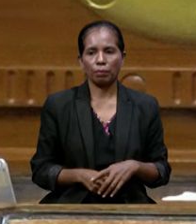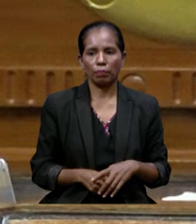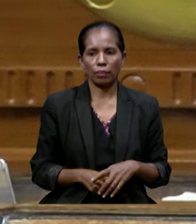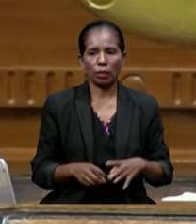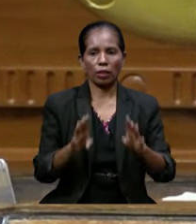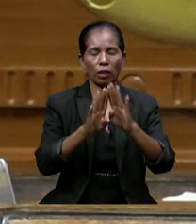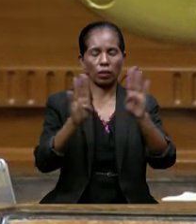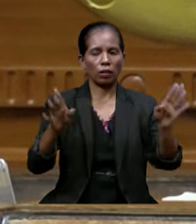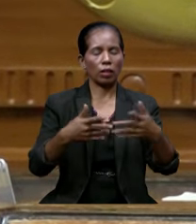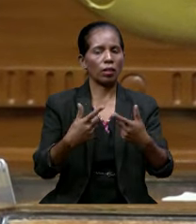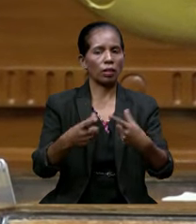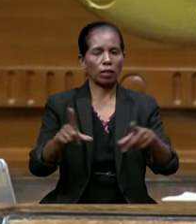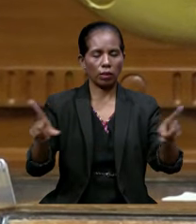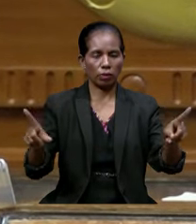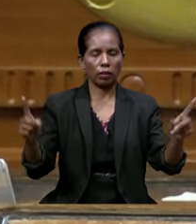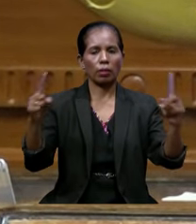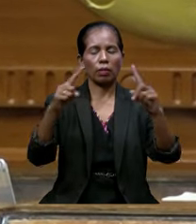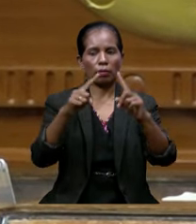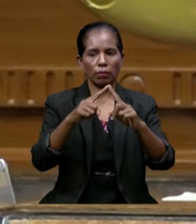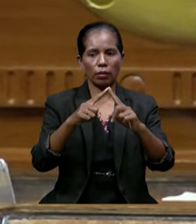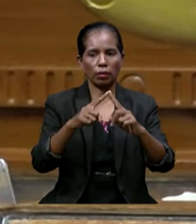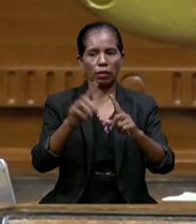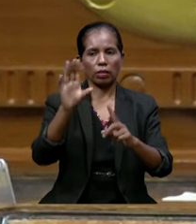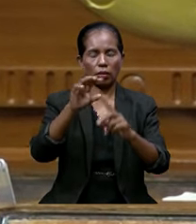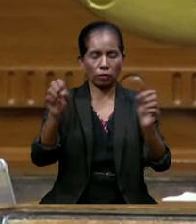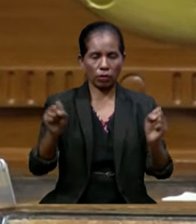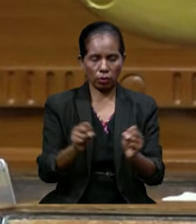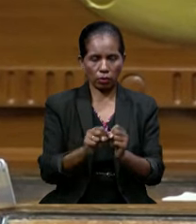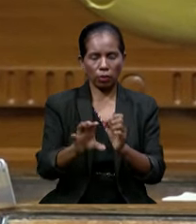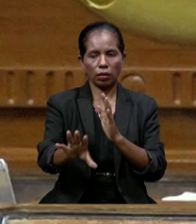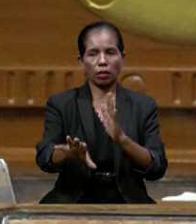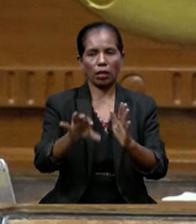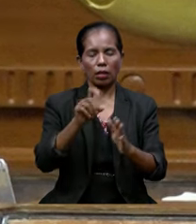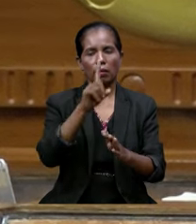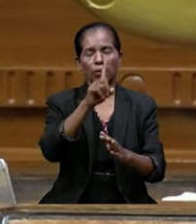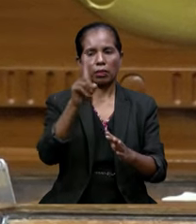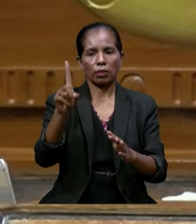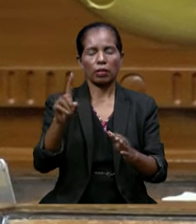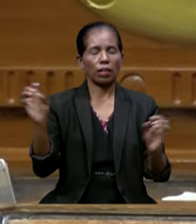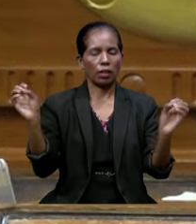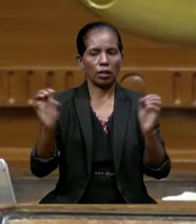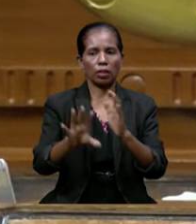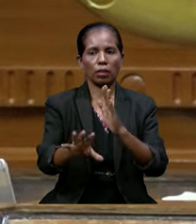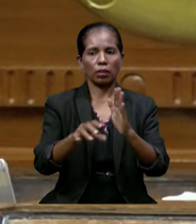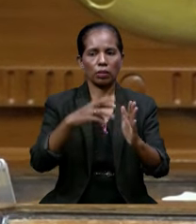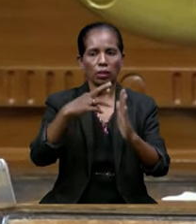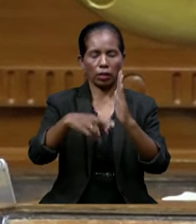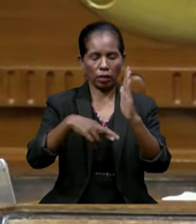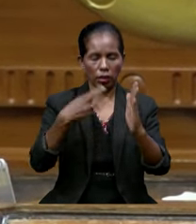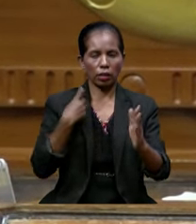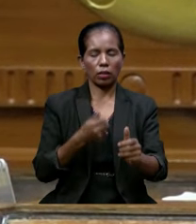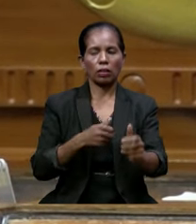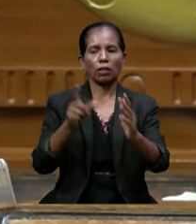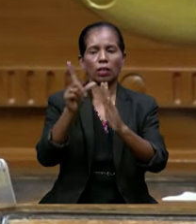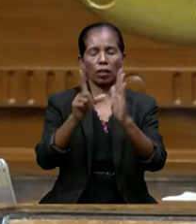local livre date for livre date ba sef suku eleito at halo mesak mesak sem iha liho se regulamentação nebe que tuir